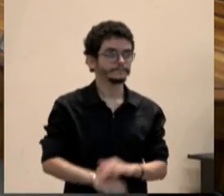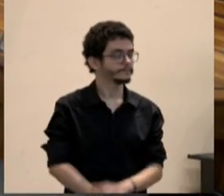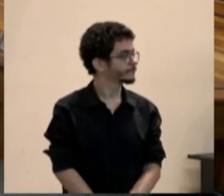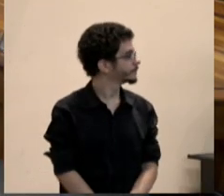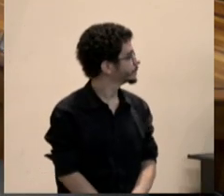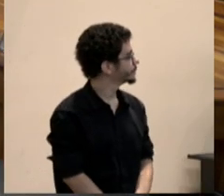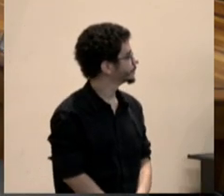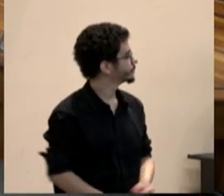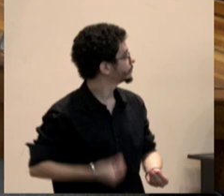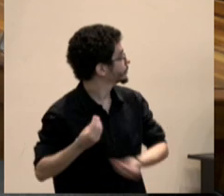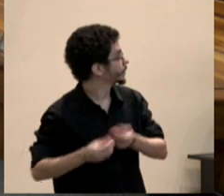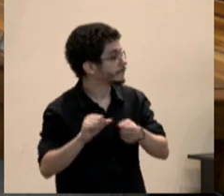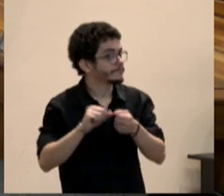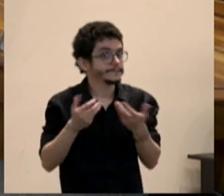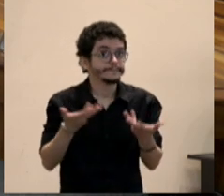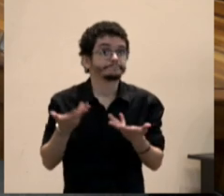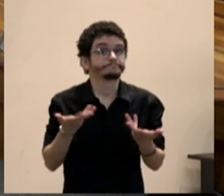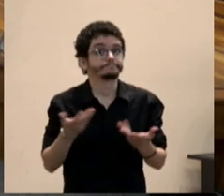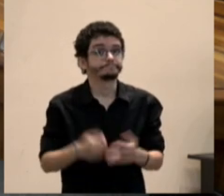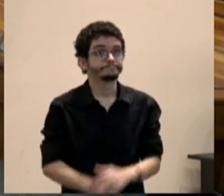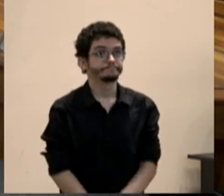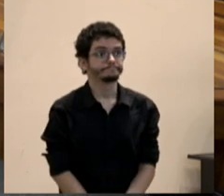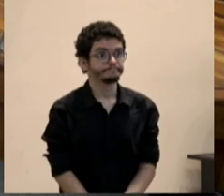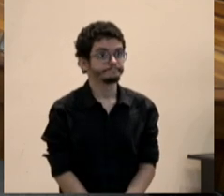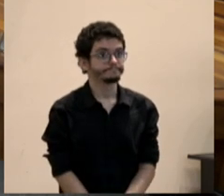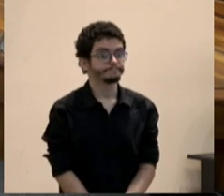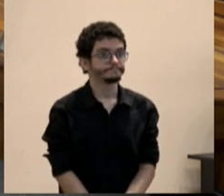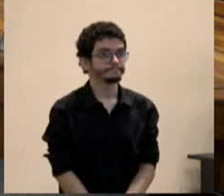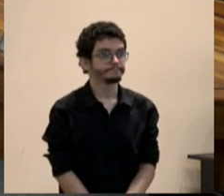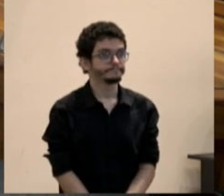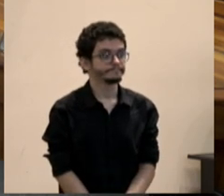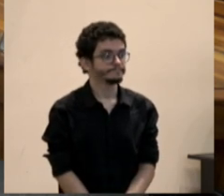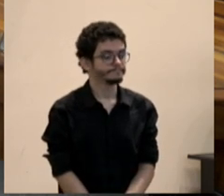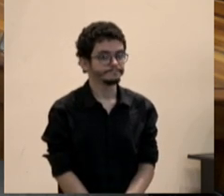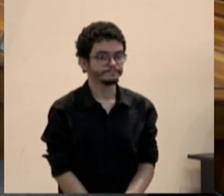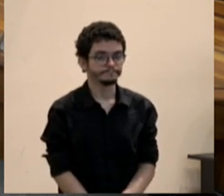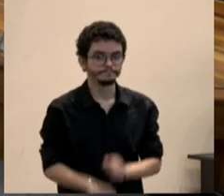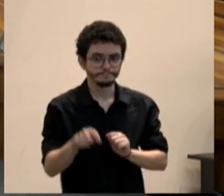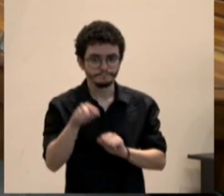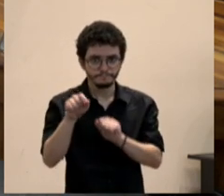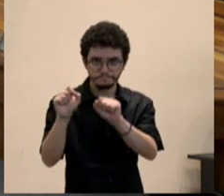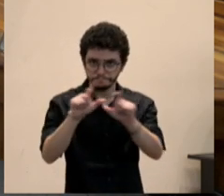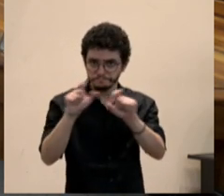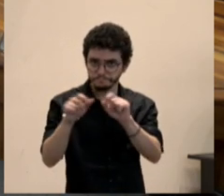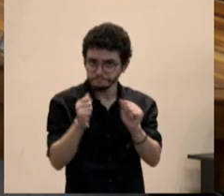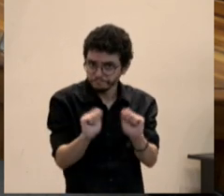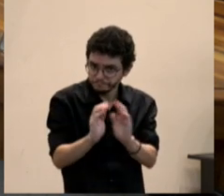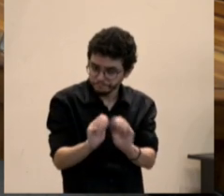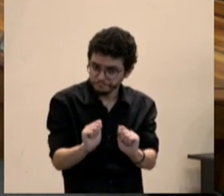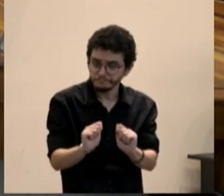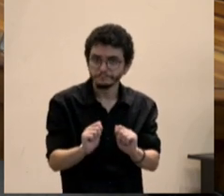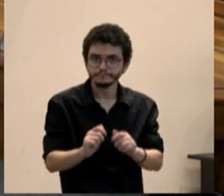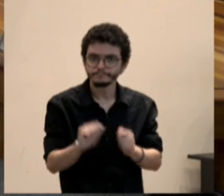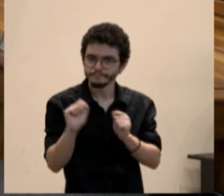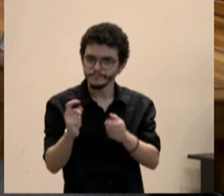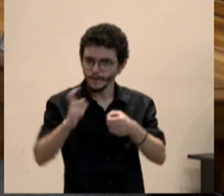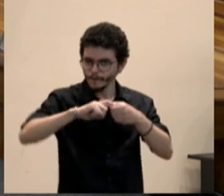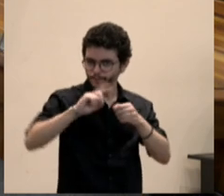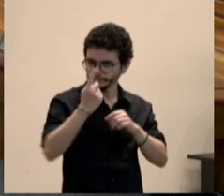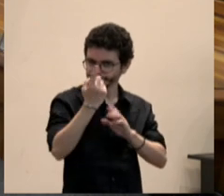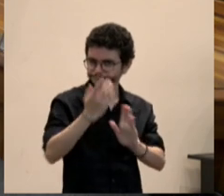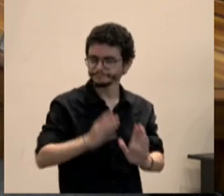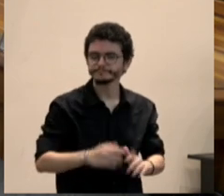Como é que eu vou fazer, hein? Você vai passando aí para mim? Tá. Então, volta primeiro, por favor.